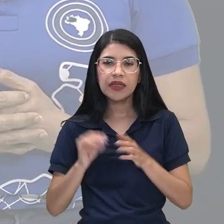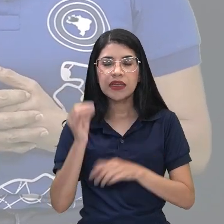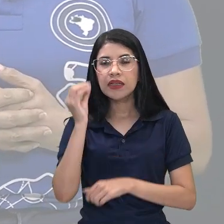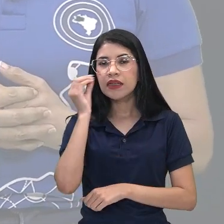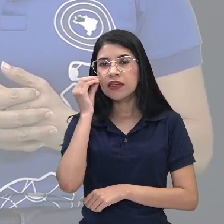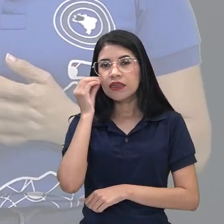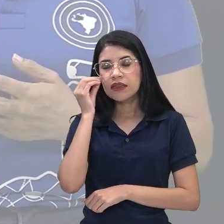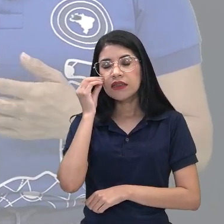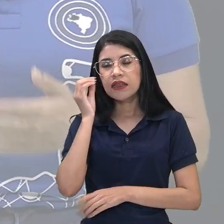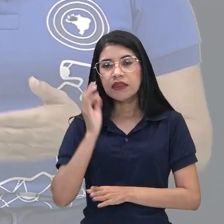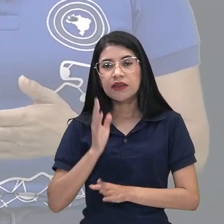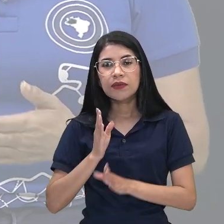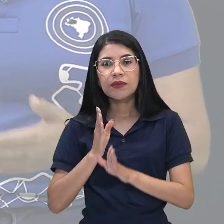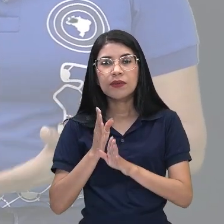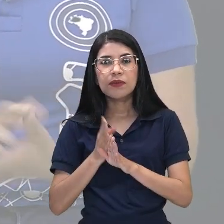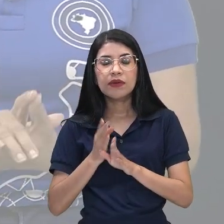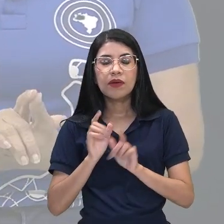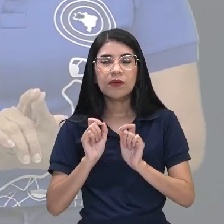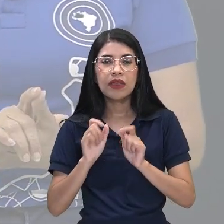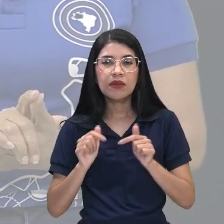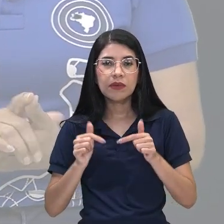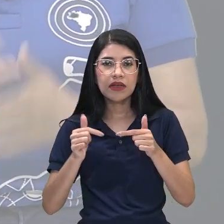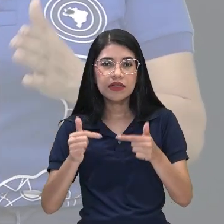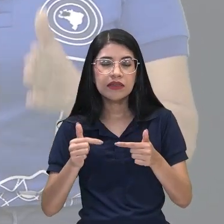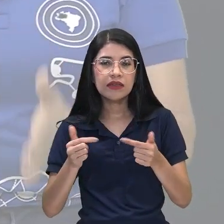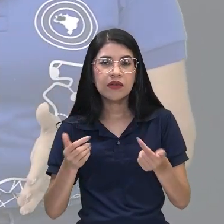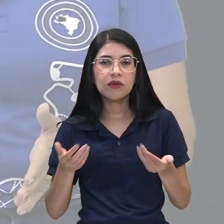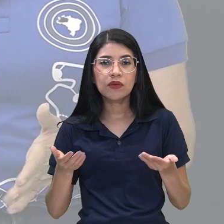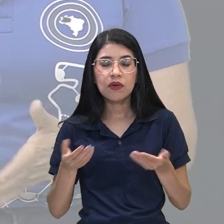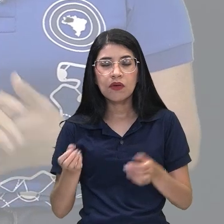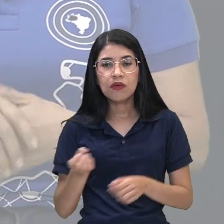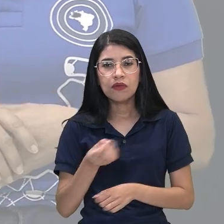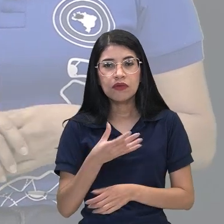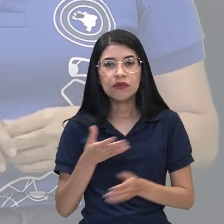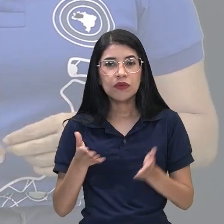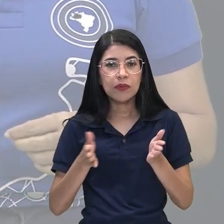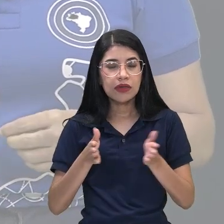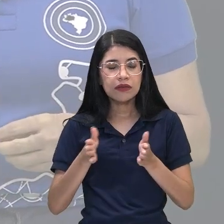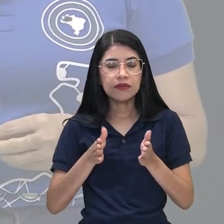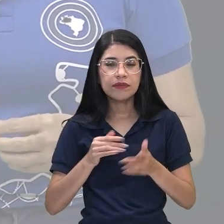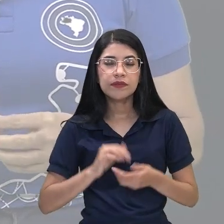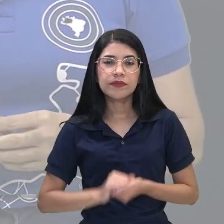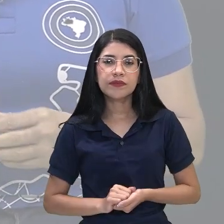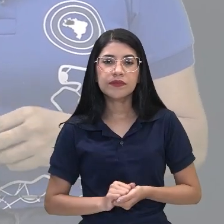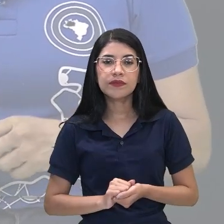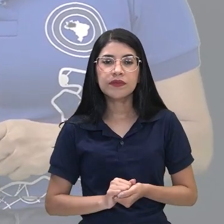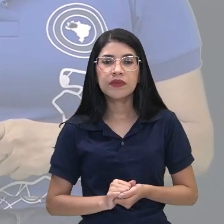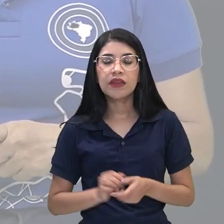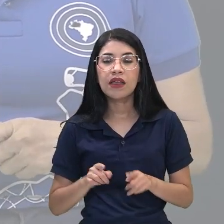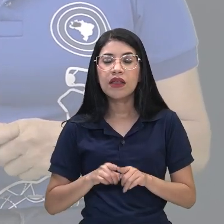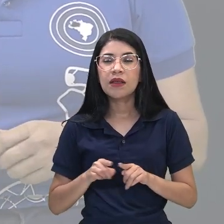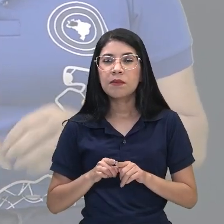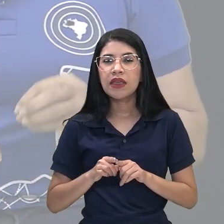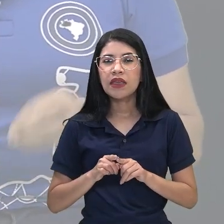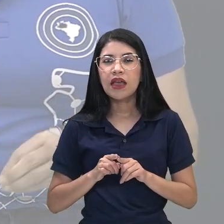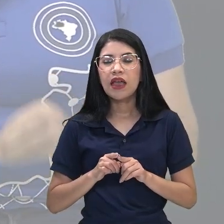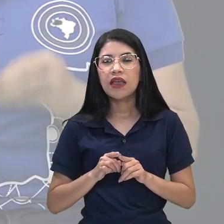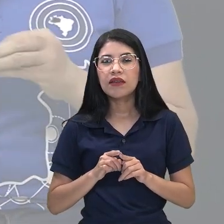busca no movimento que está sendo atual, daquele momento. Idealização amorosa e